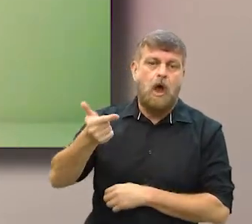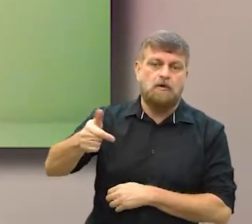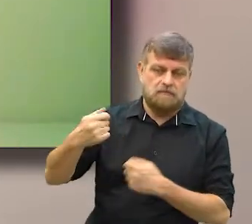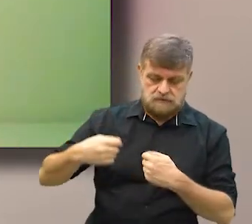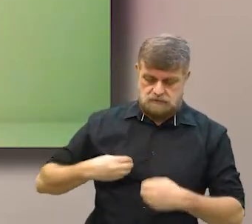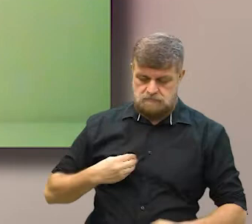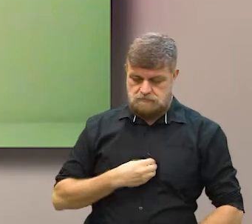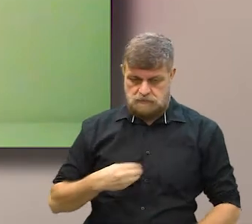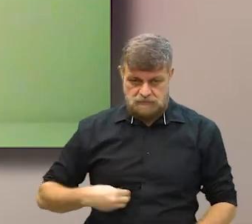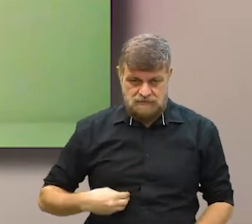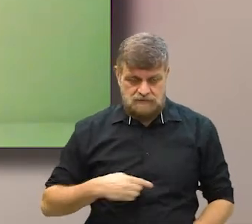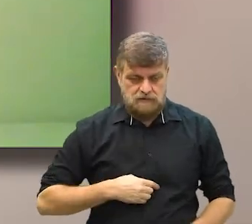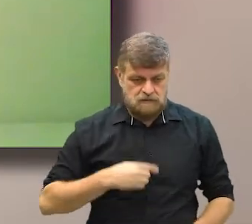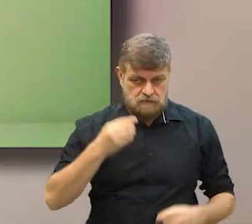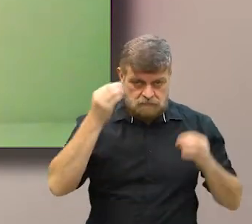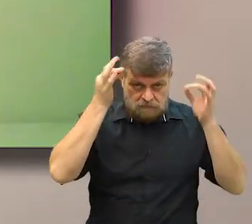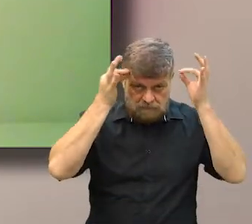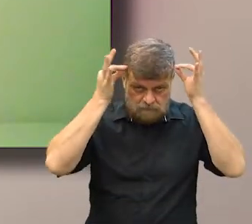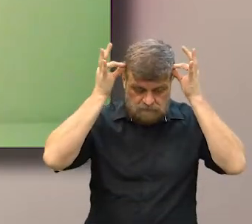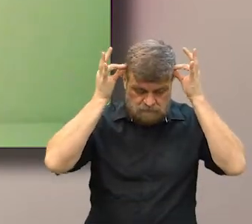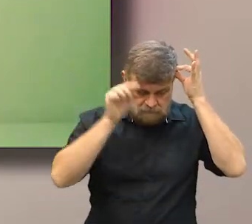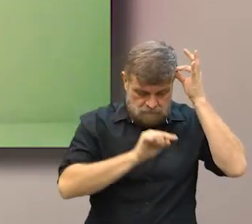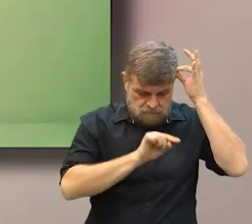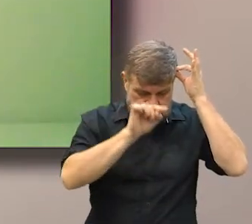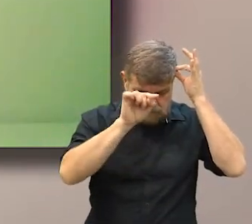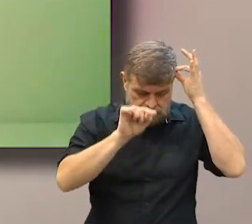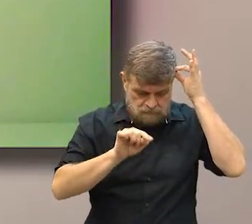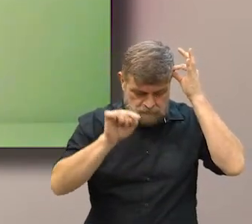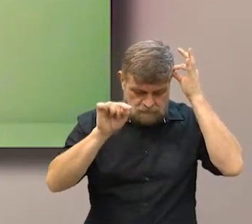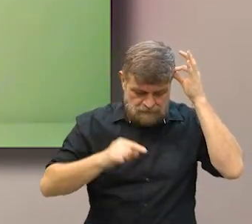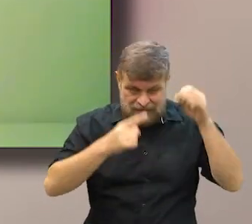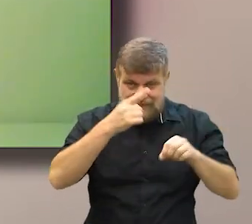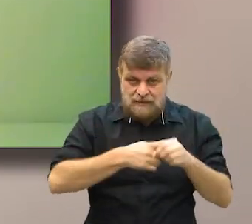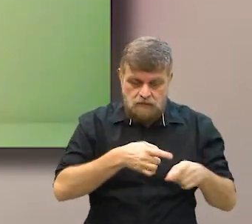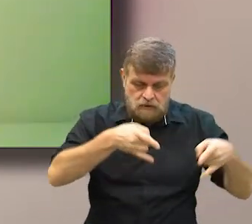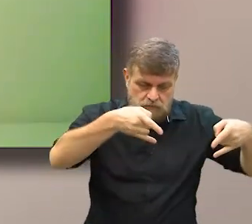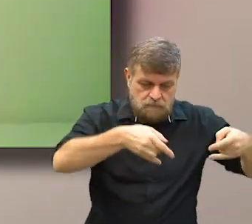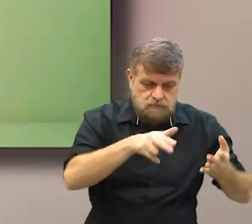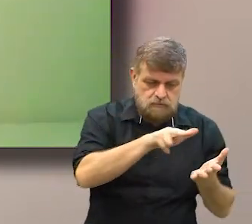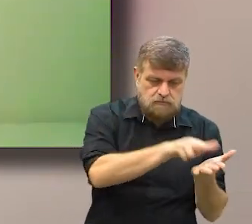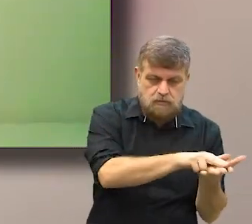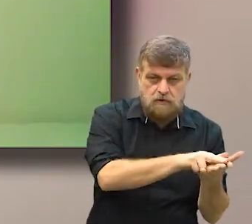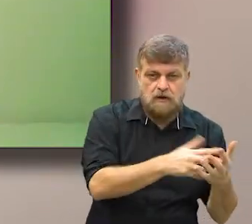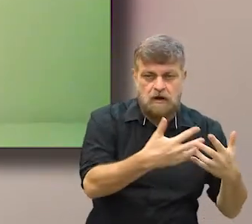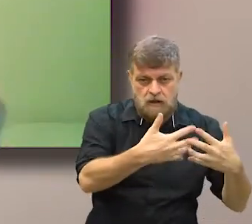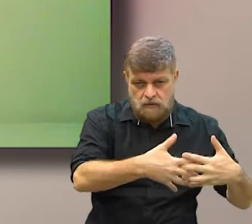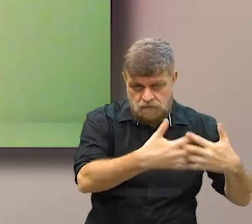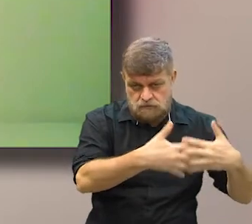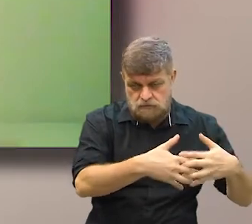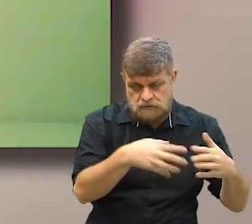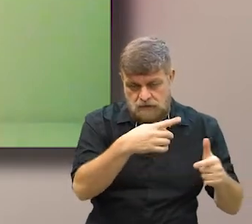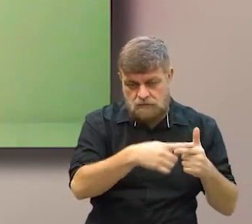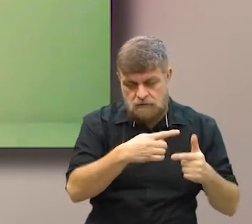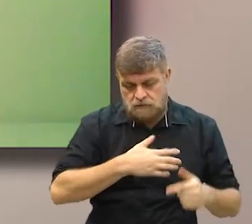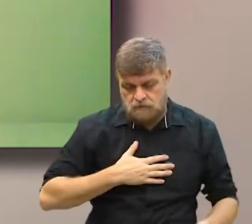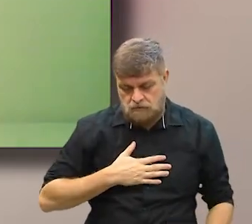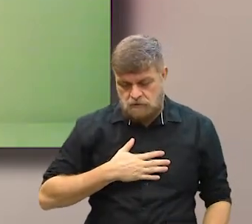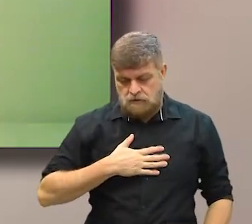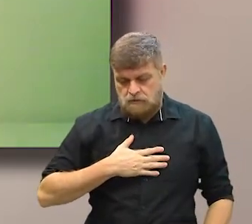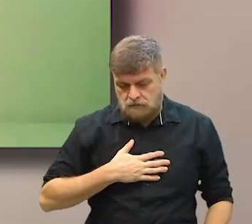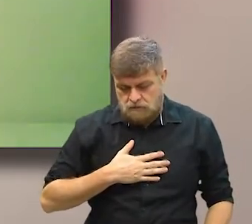outras especialidades. A polissonografia, que é o nosso exame maior, ela funciona basicamente para